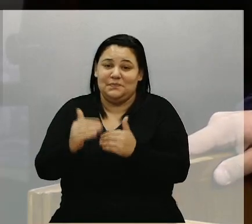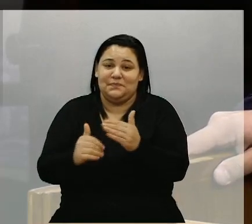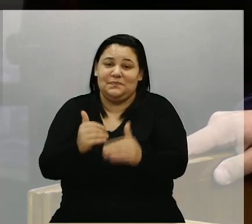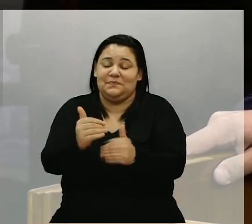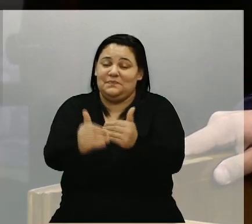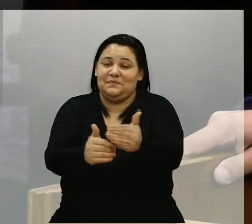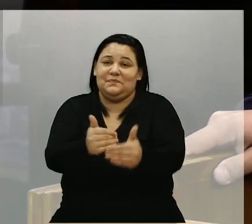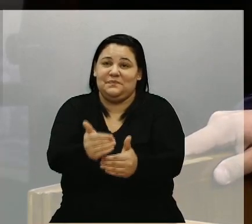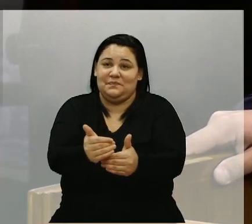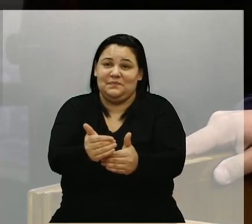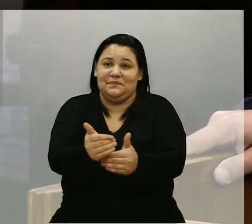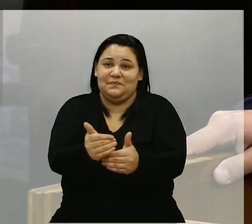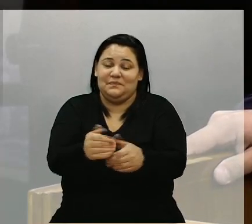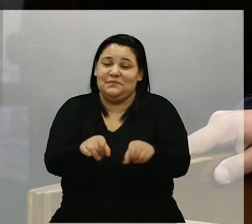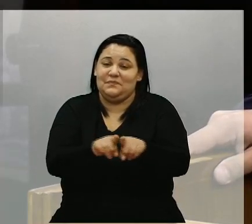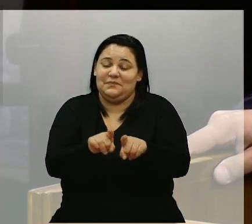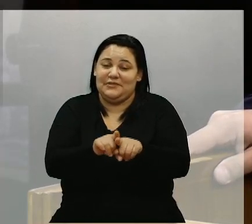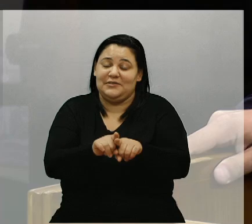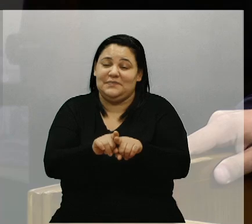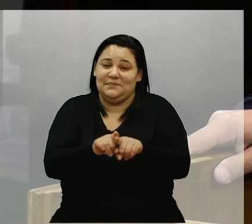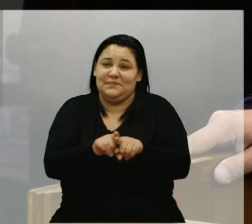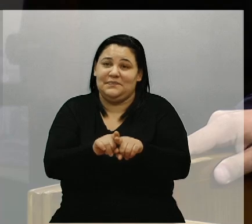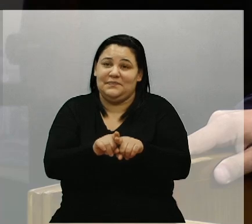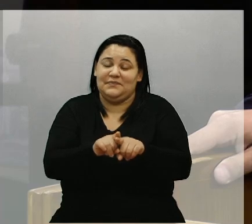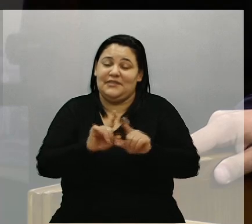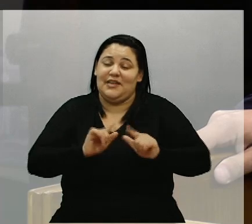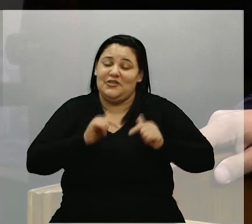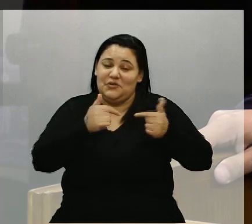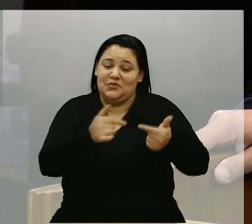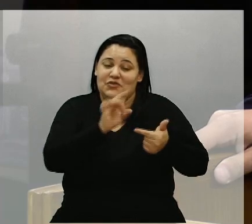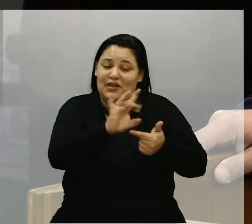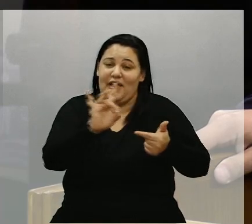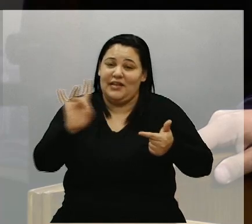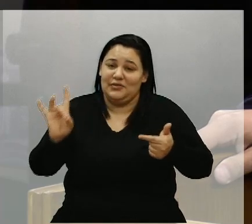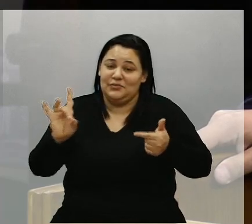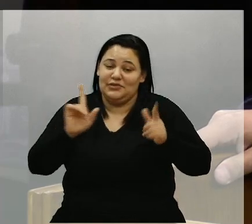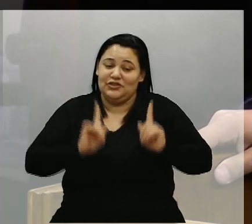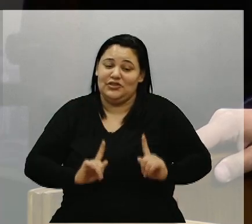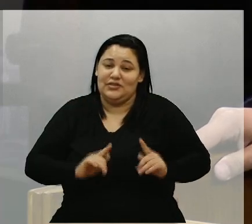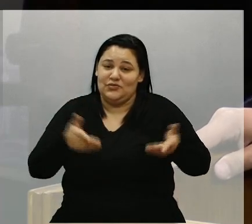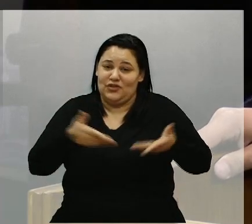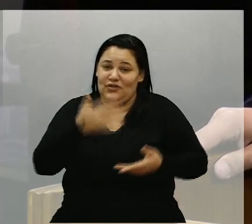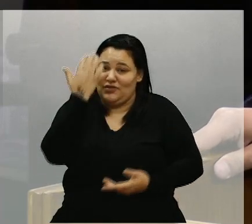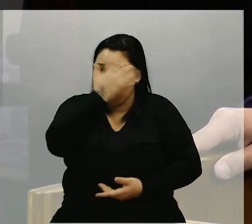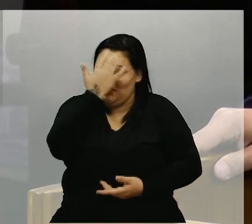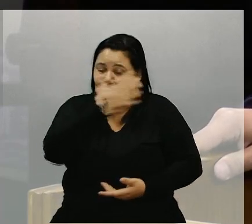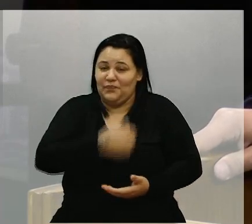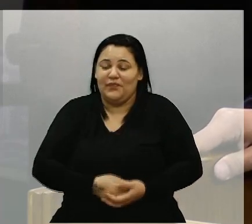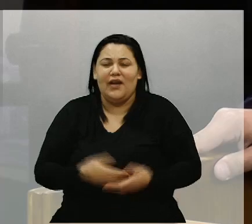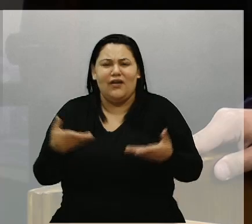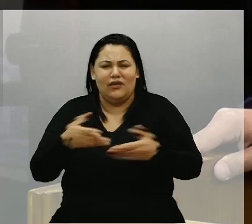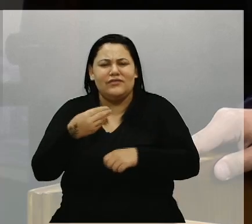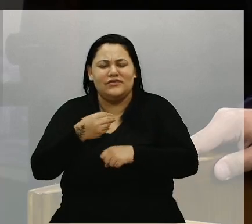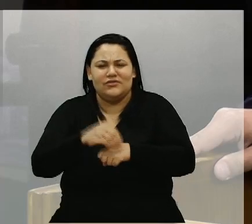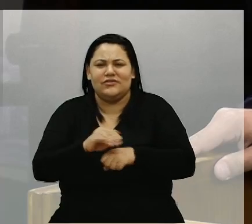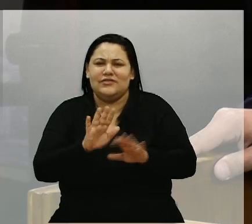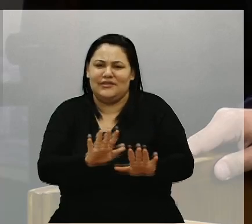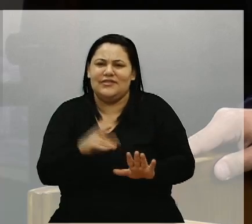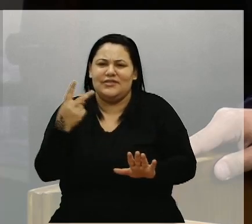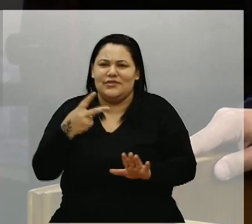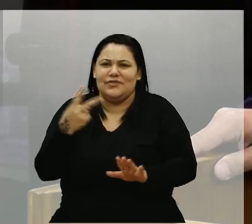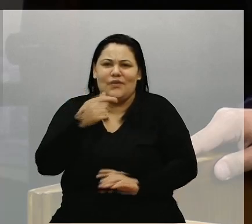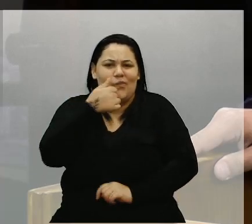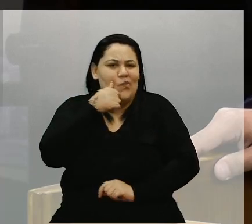tamanha inabilidade nas ações que a atual gestão faz. Aliás, deixo uma indicação. Se a vice-prefeita